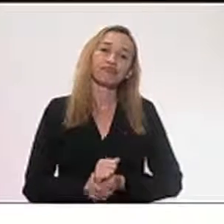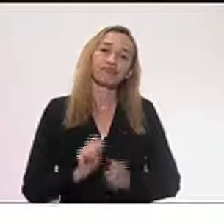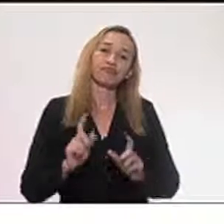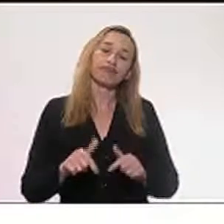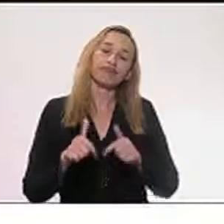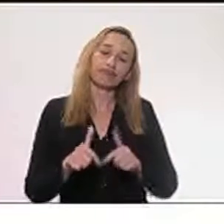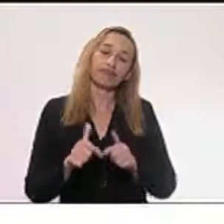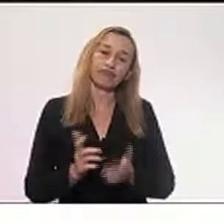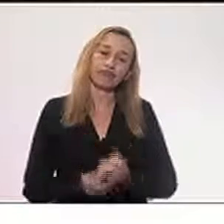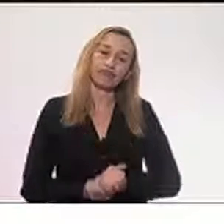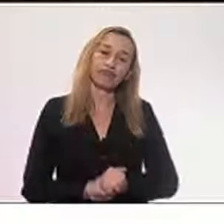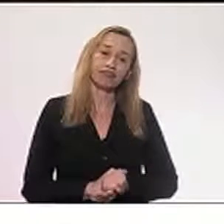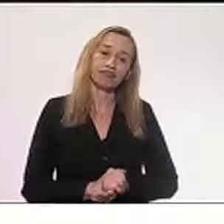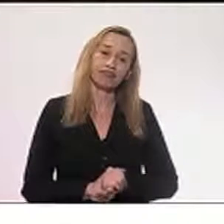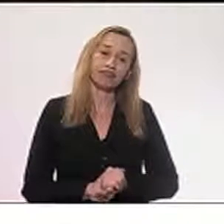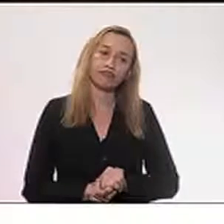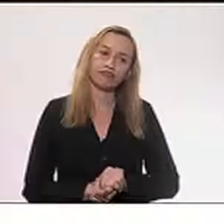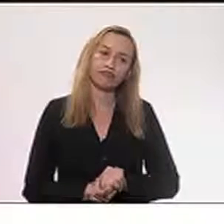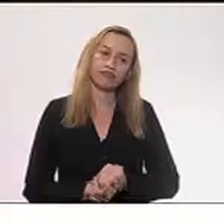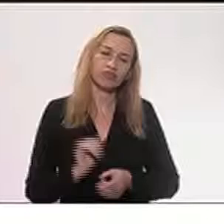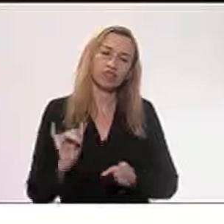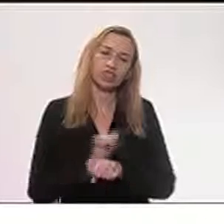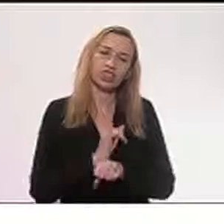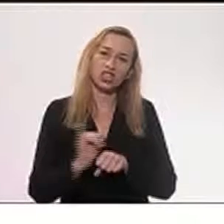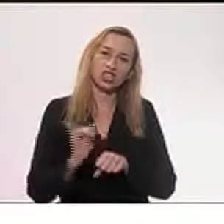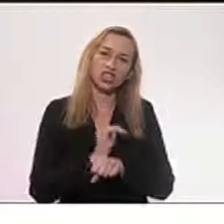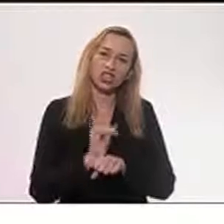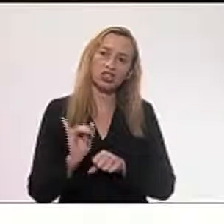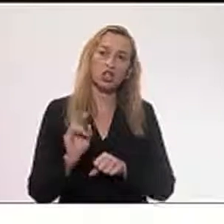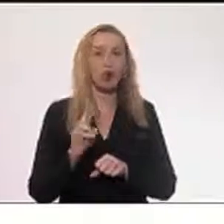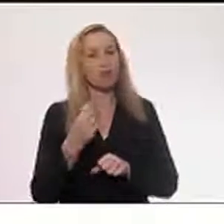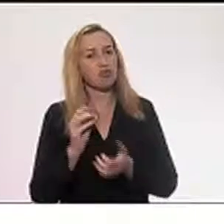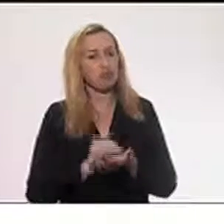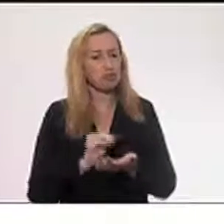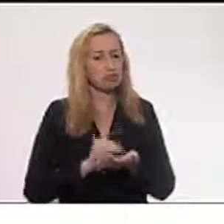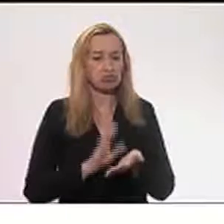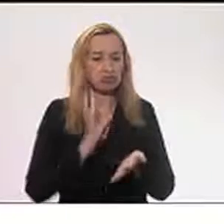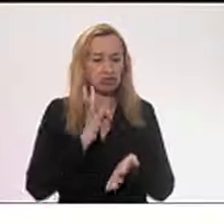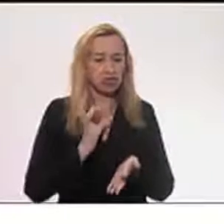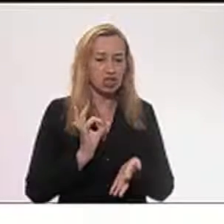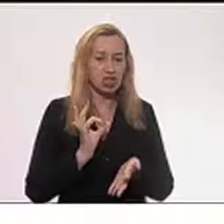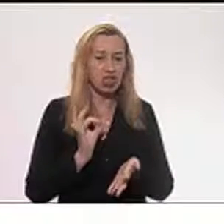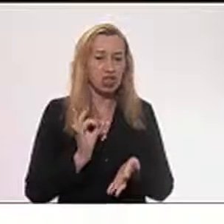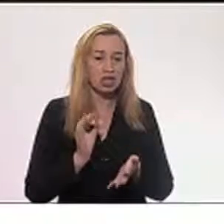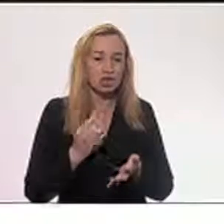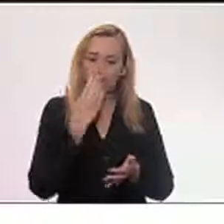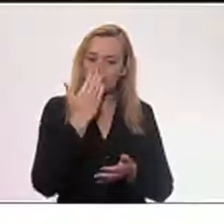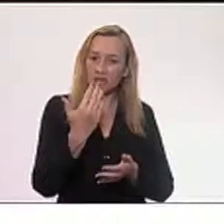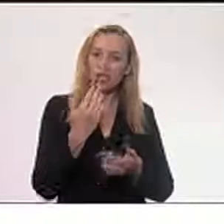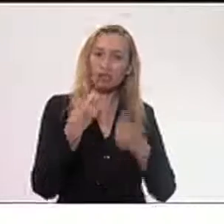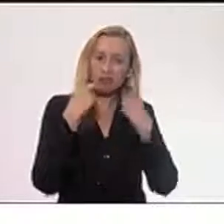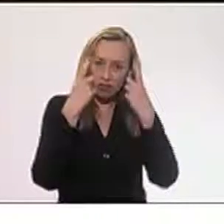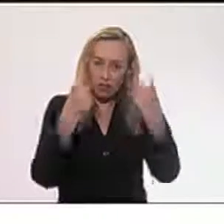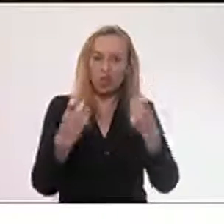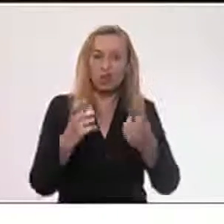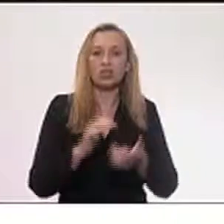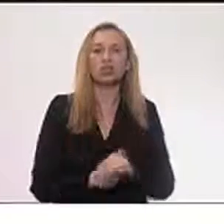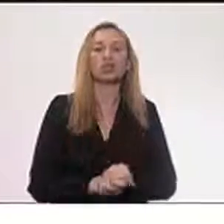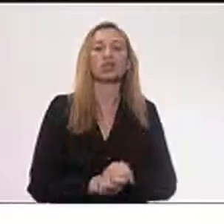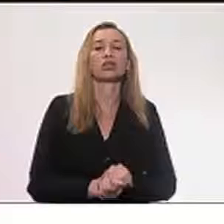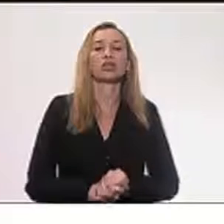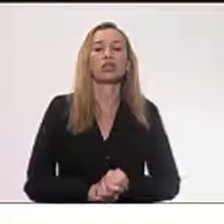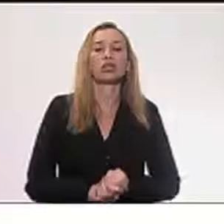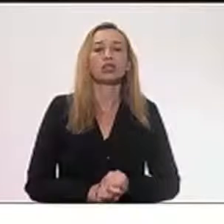a mesma estratégia ou falta de estratégia no enfrentamento à violência,